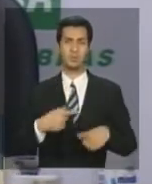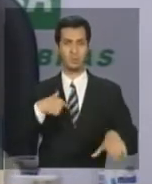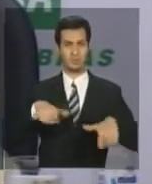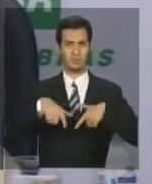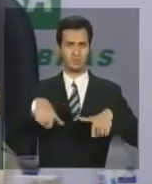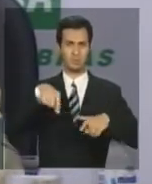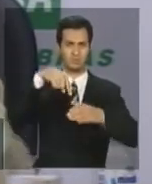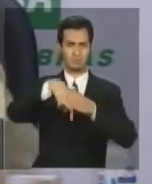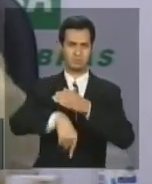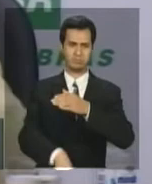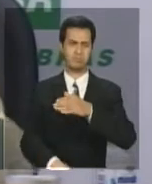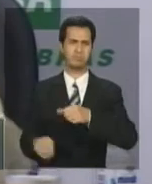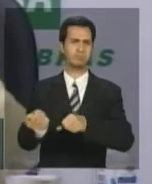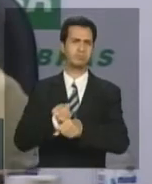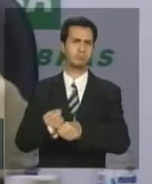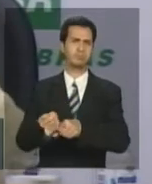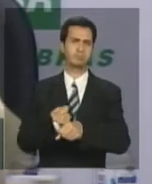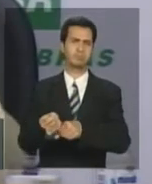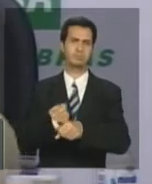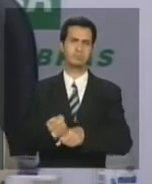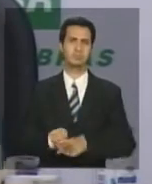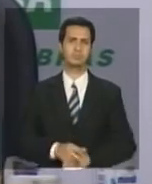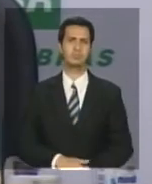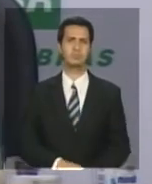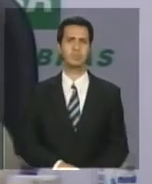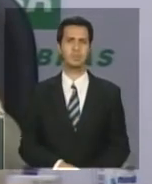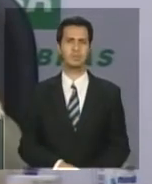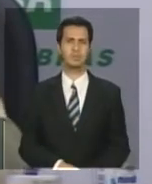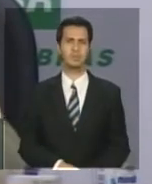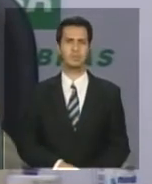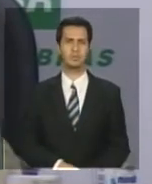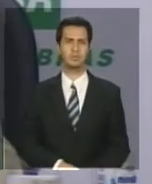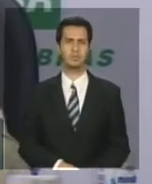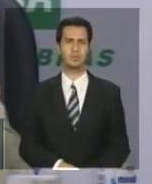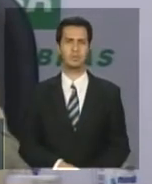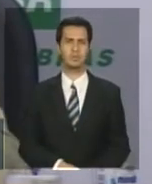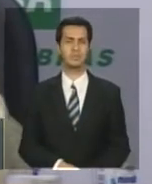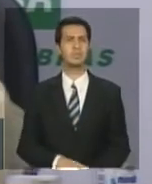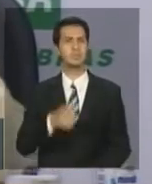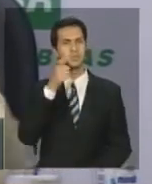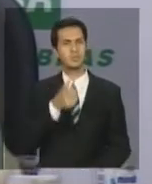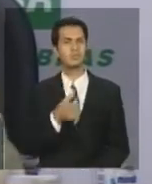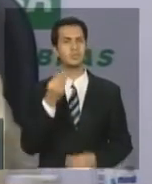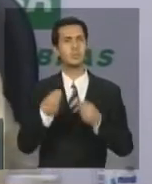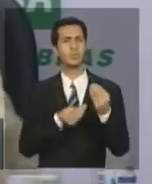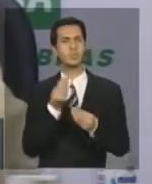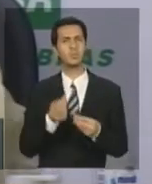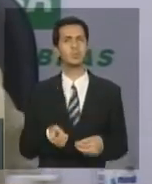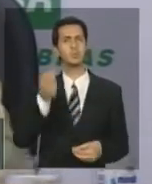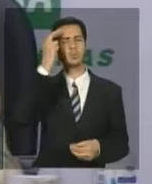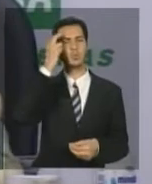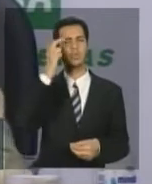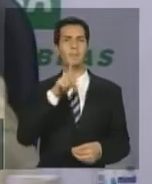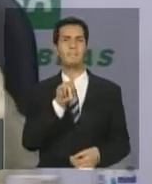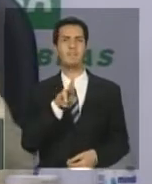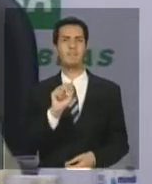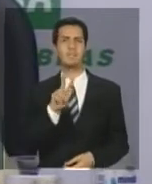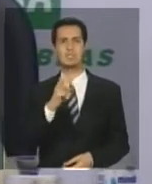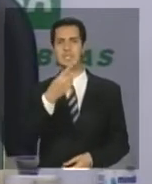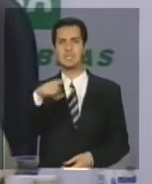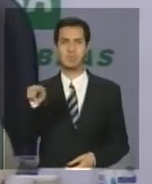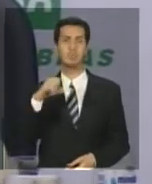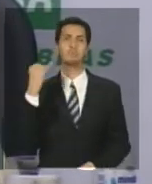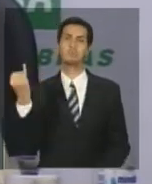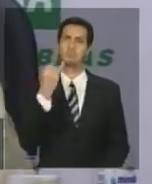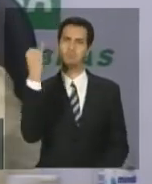tempo. É impressionante como que a cultura da prevenção ela está cada vez mais forte nas